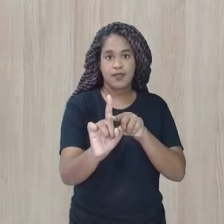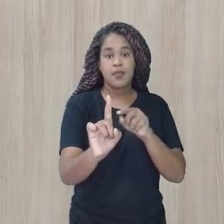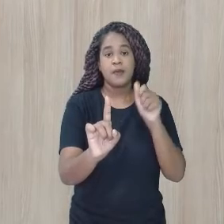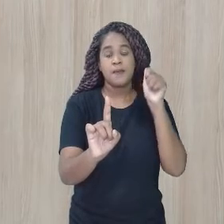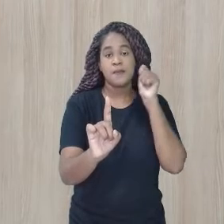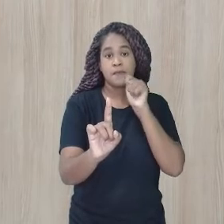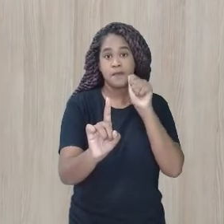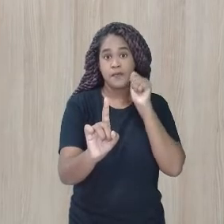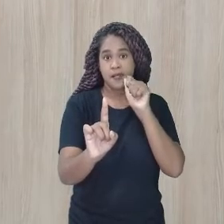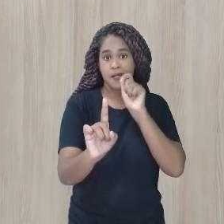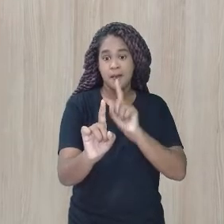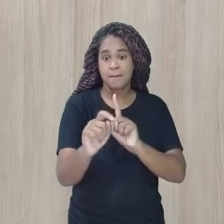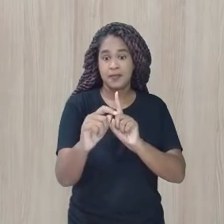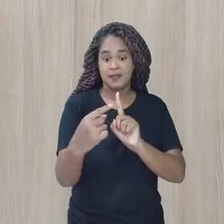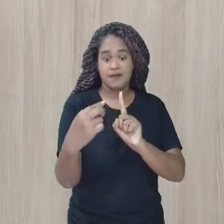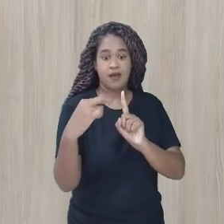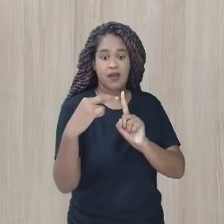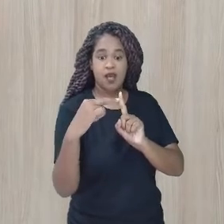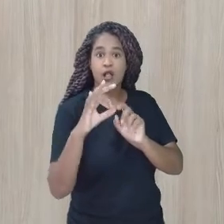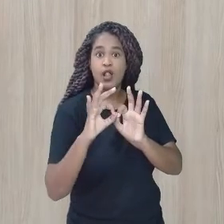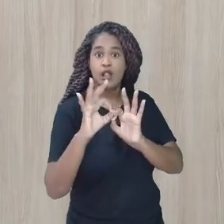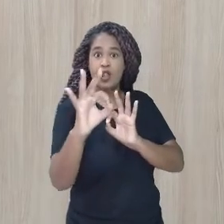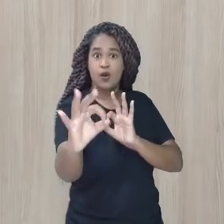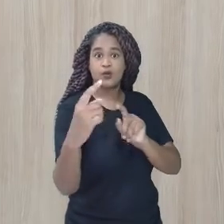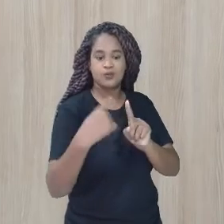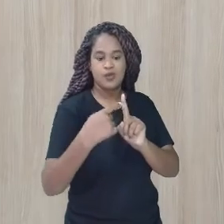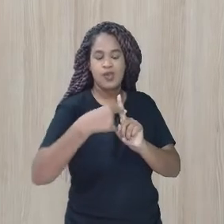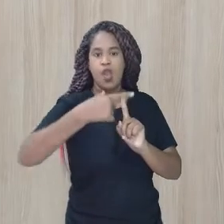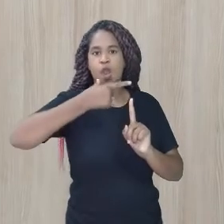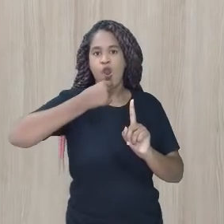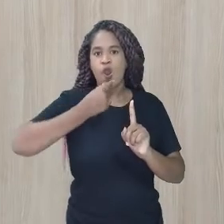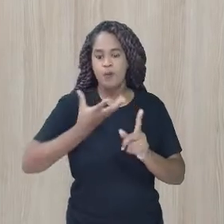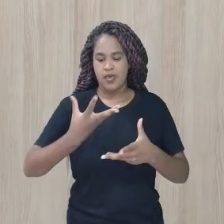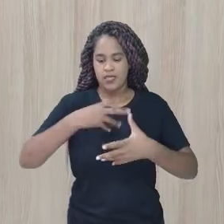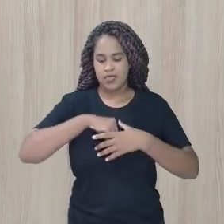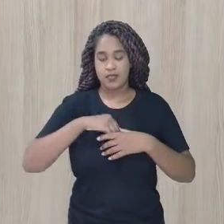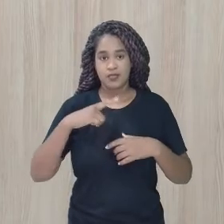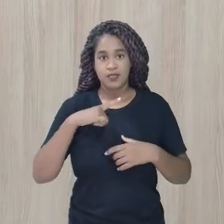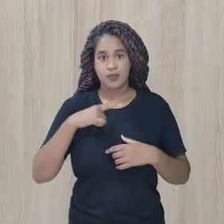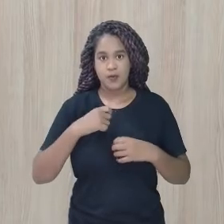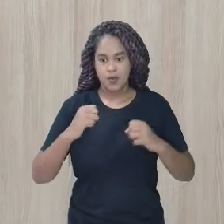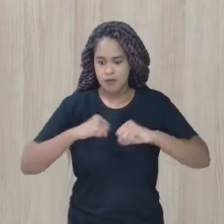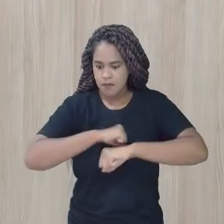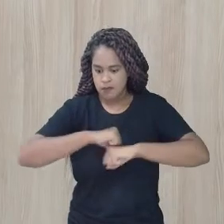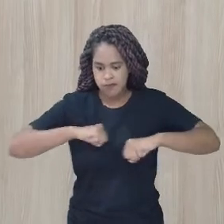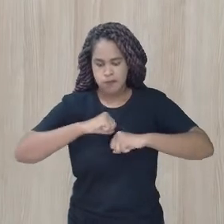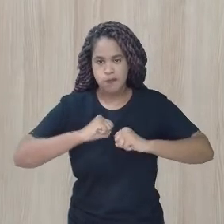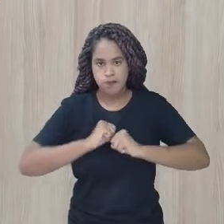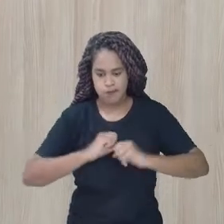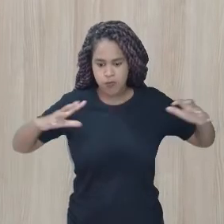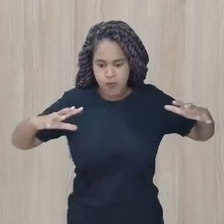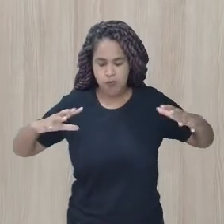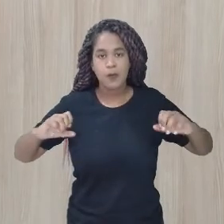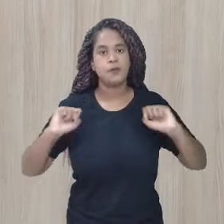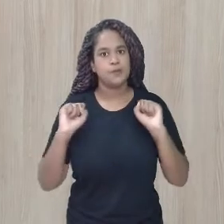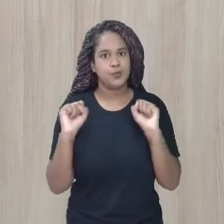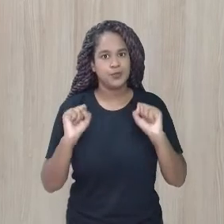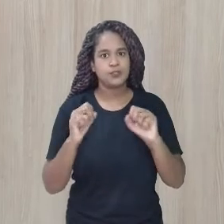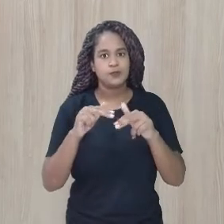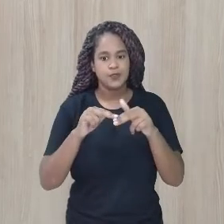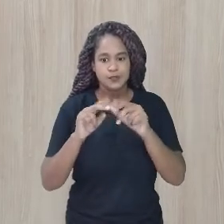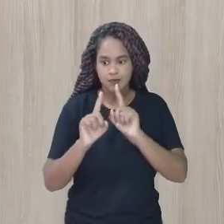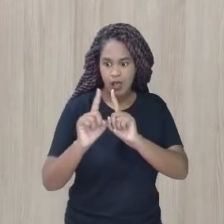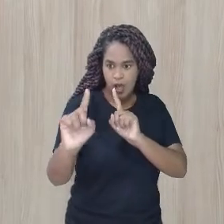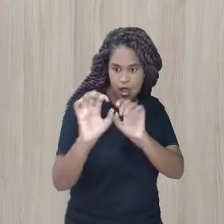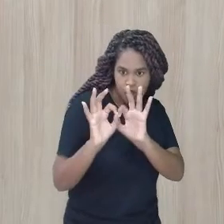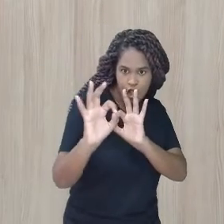andar correndo bem distante deles, porque a qualquer momento eles poderiam explodir. Não é? Então, assim, o humor, ele